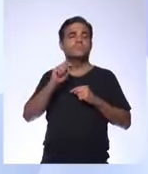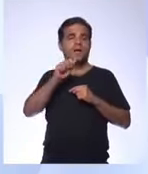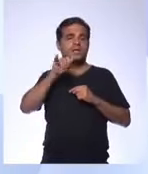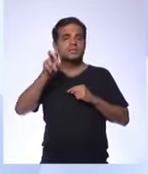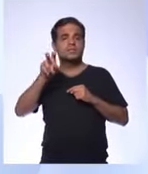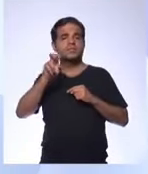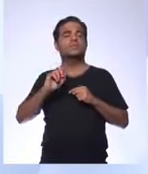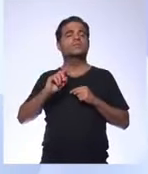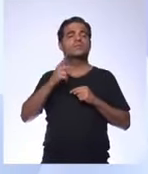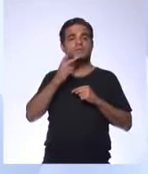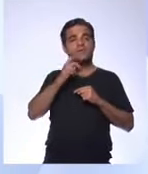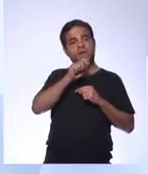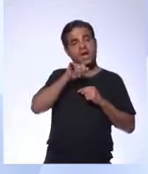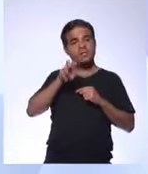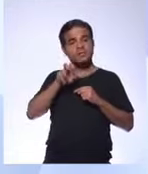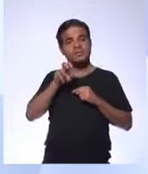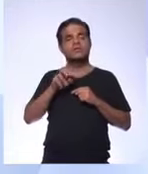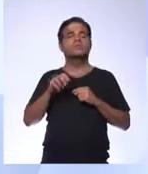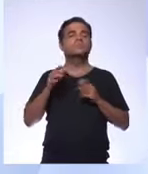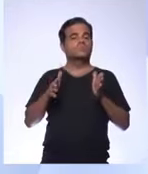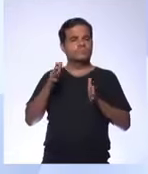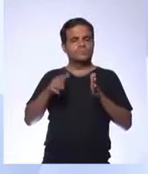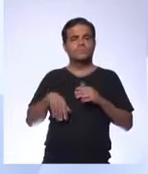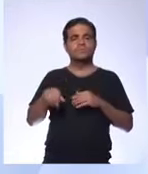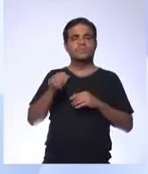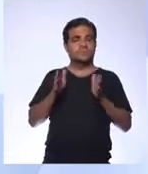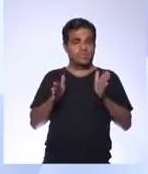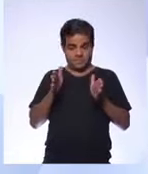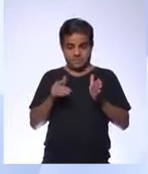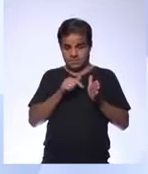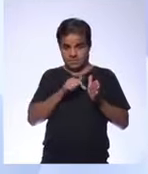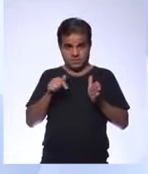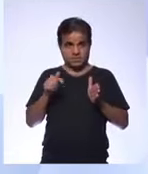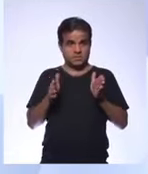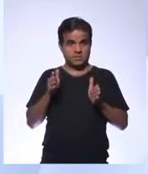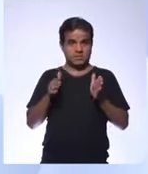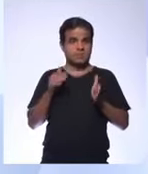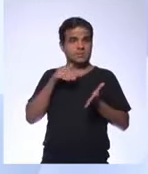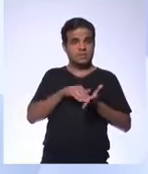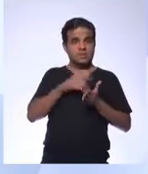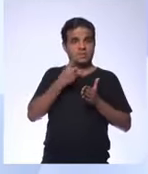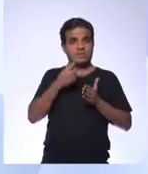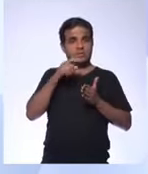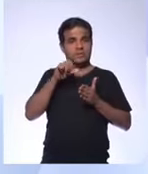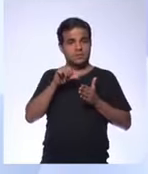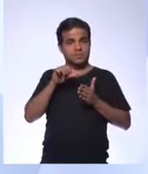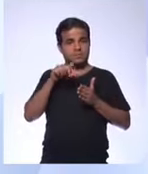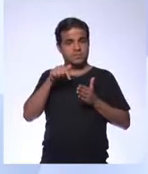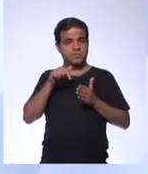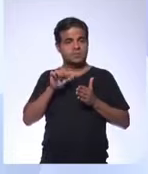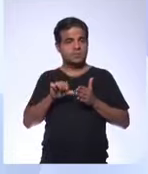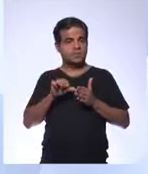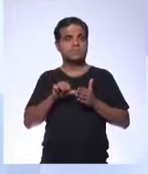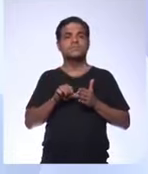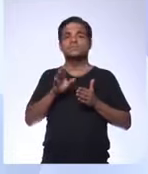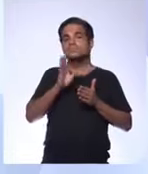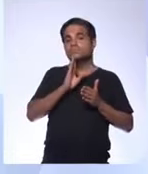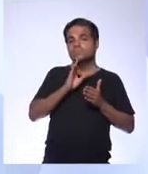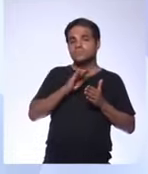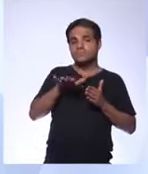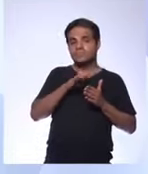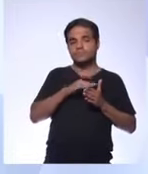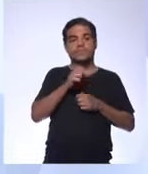E falando no AI-5, o momento de vigência dele, que foi ali até 1979, é conhecido como